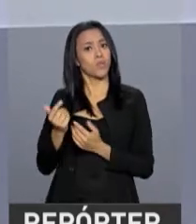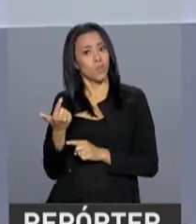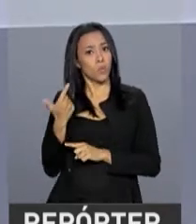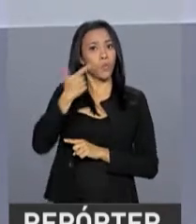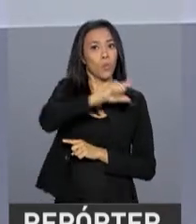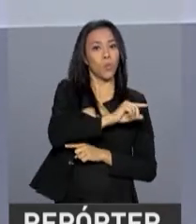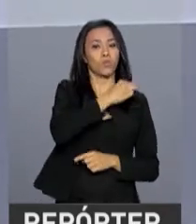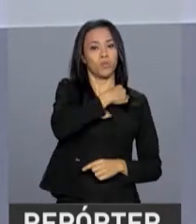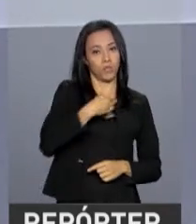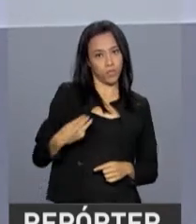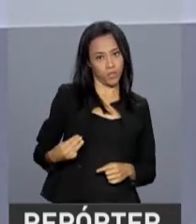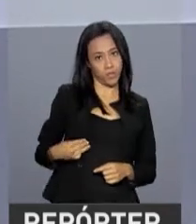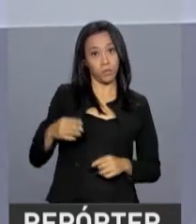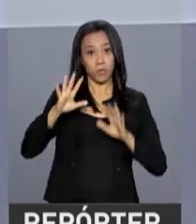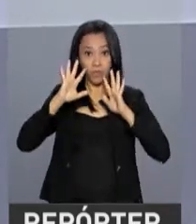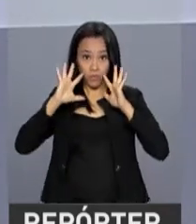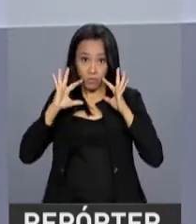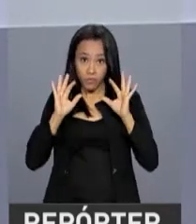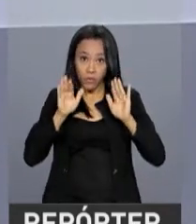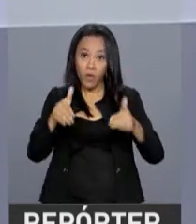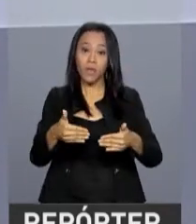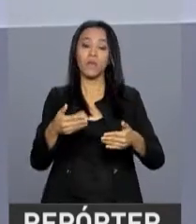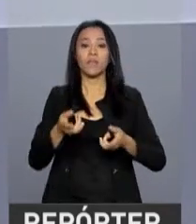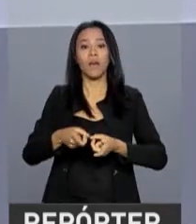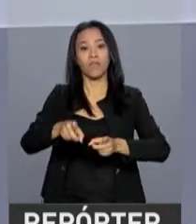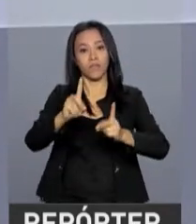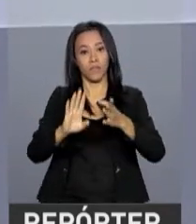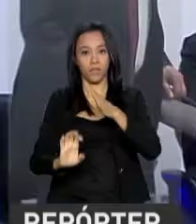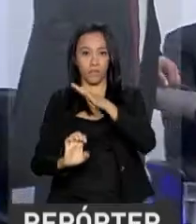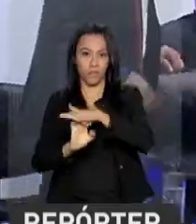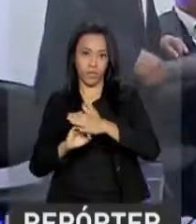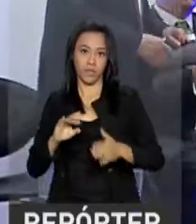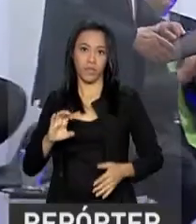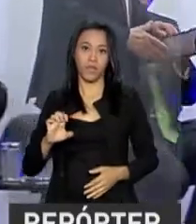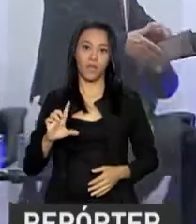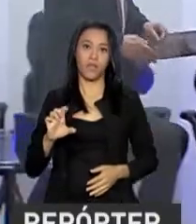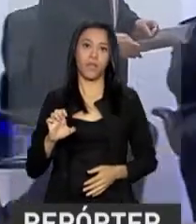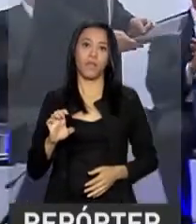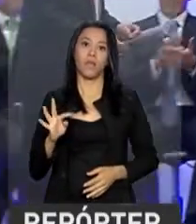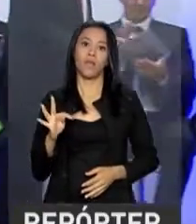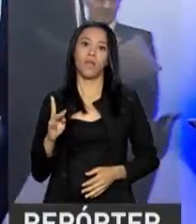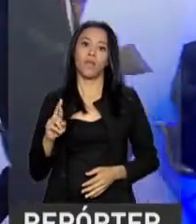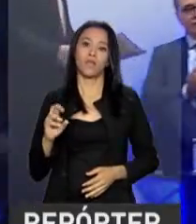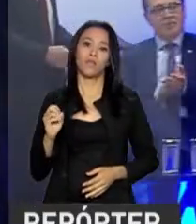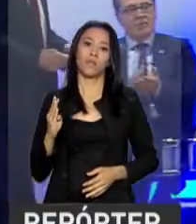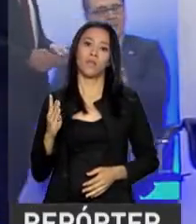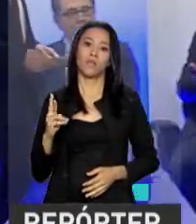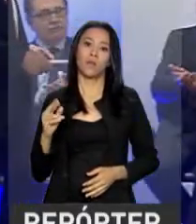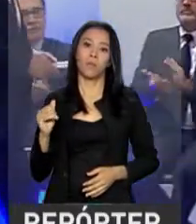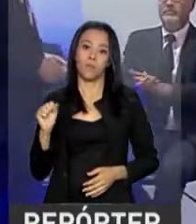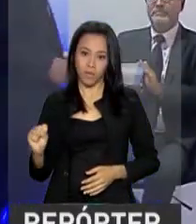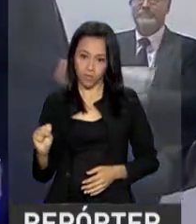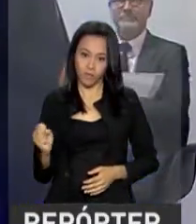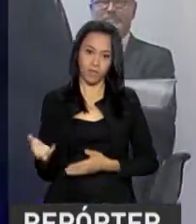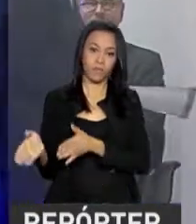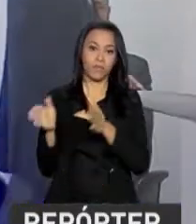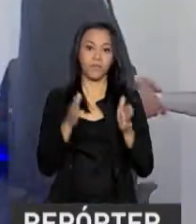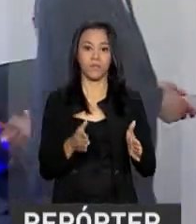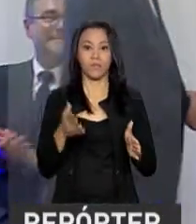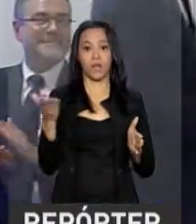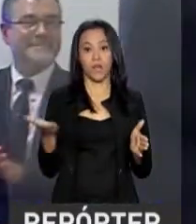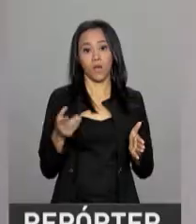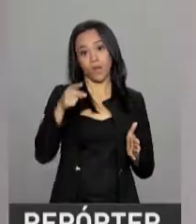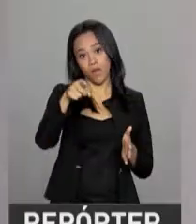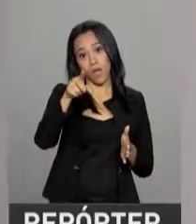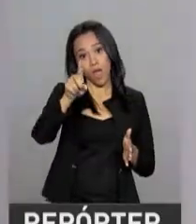com destaque para a privatização da eletrobrás a retomada do crescimento no governo de michel temer foi